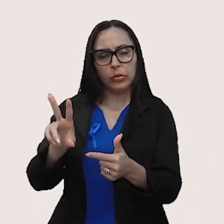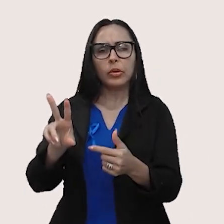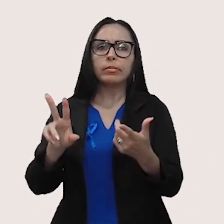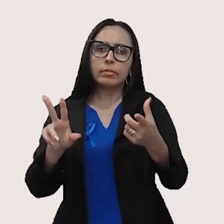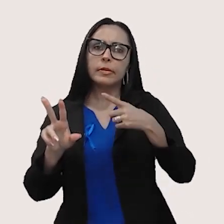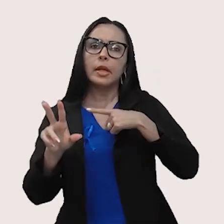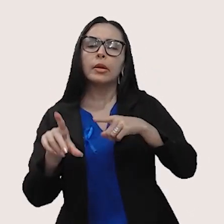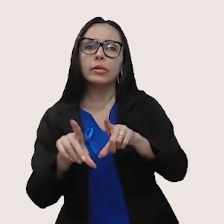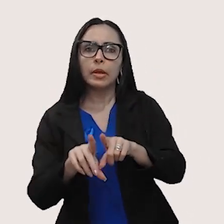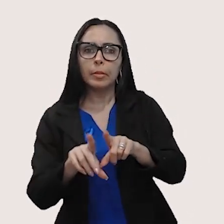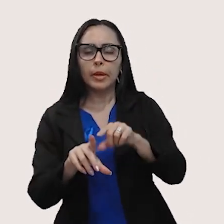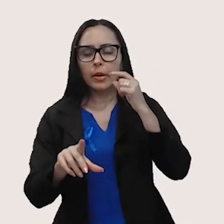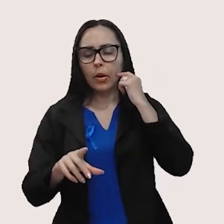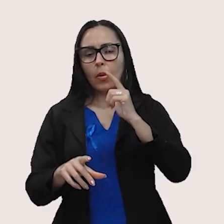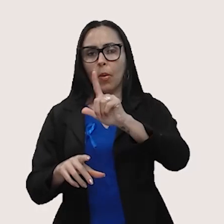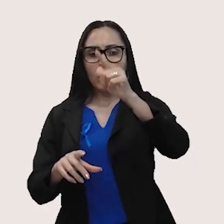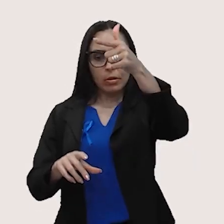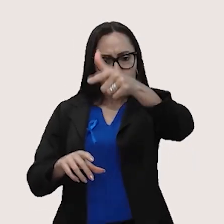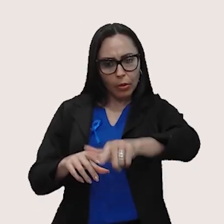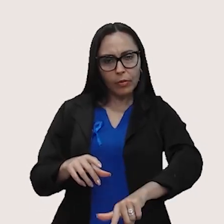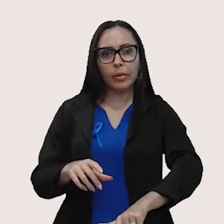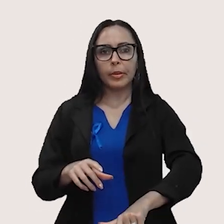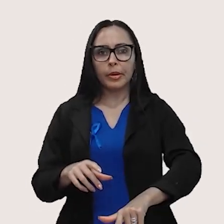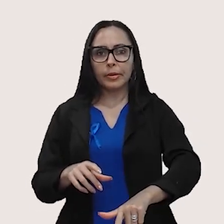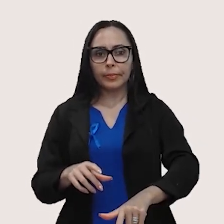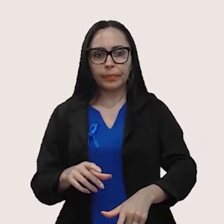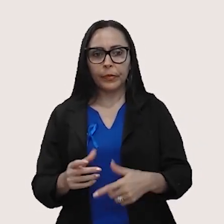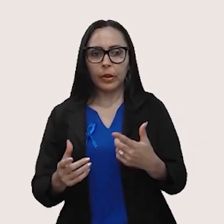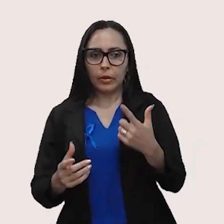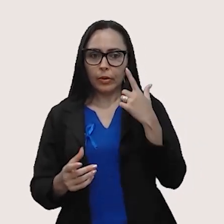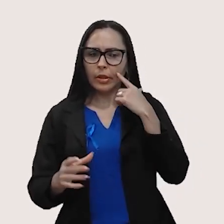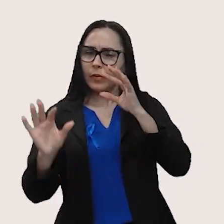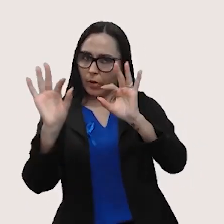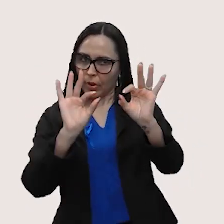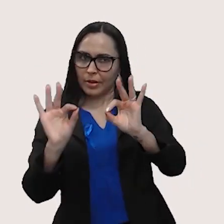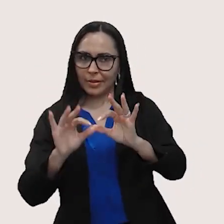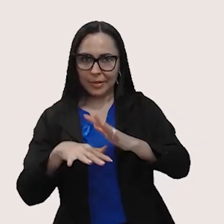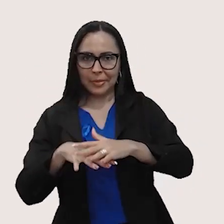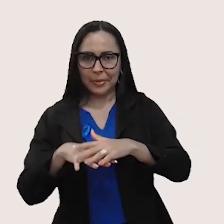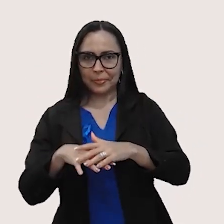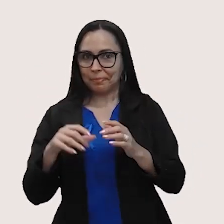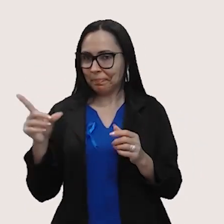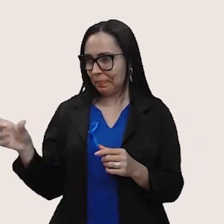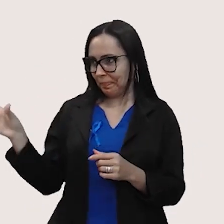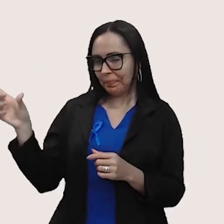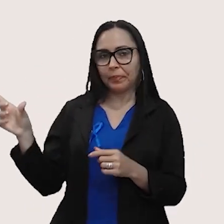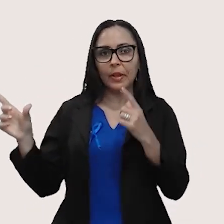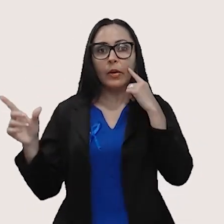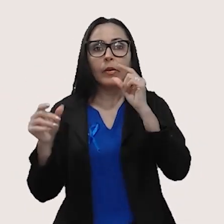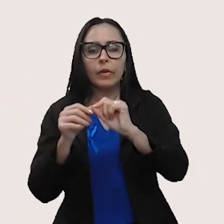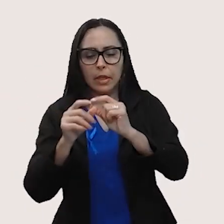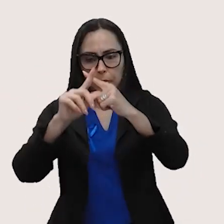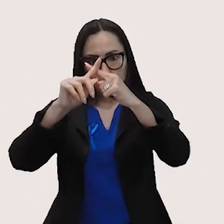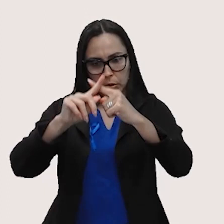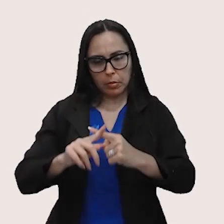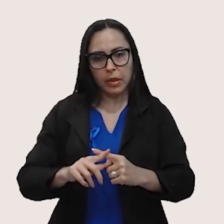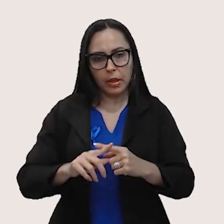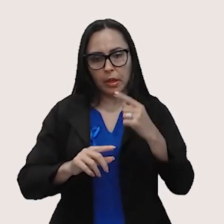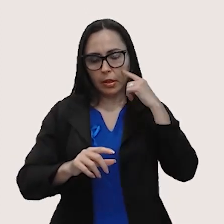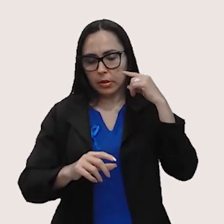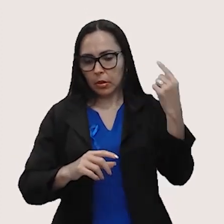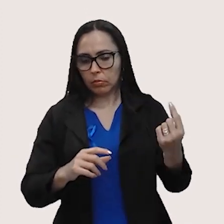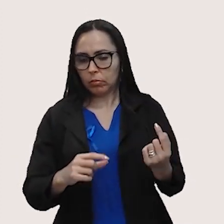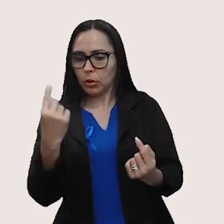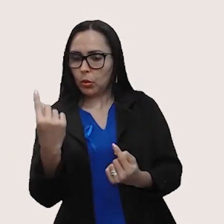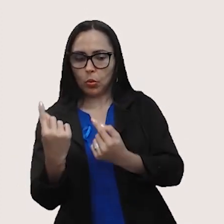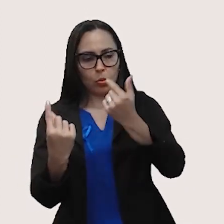L novamente. Olha que coisa, vai ficando bonita a matemática assim, ó. Vê só. Então eu vou fazer aqui a multiplicação entre o 1 e o 2, o